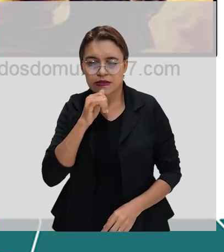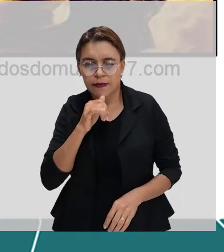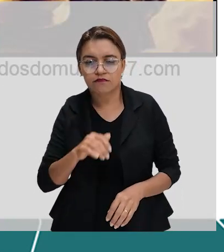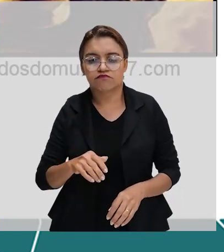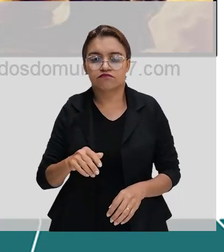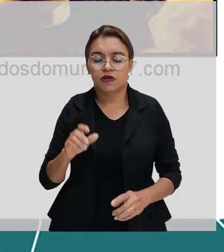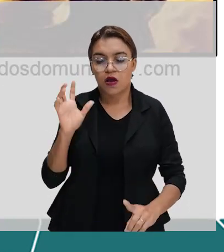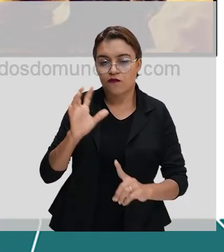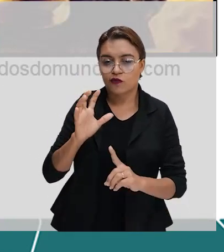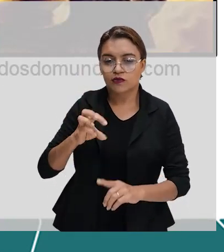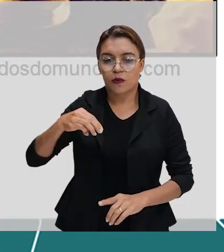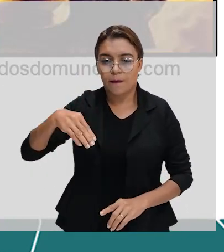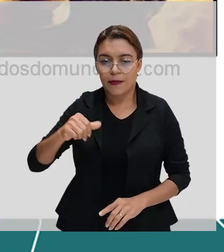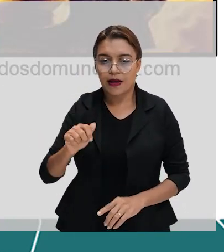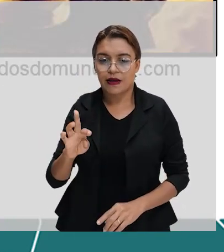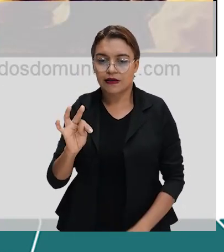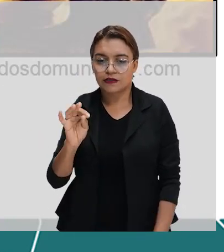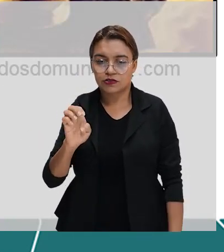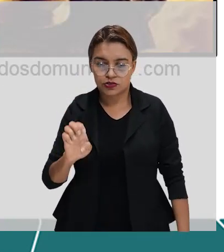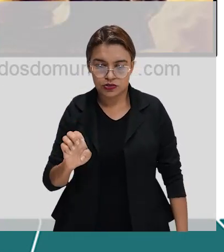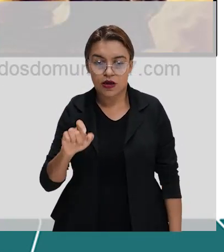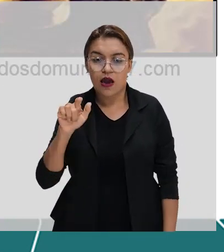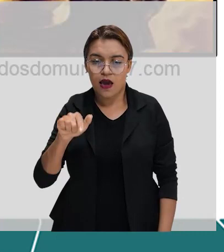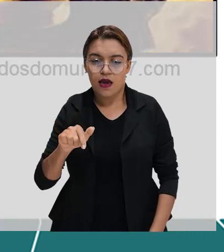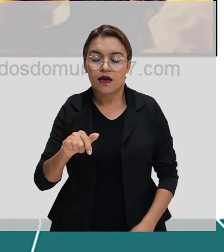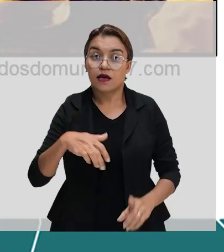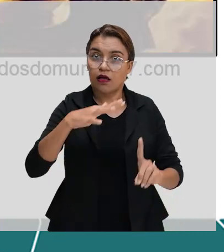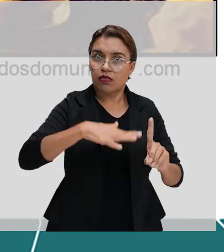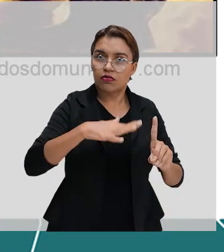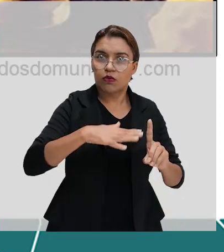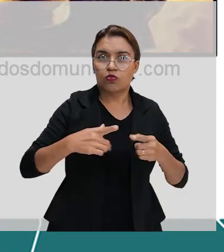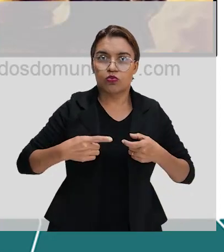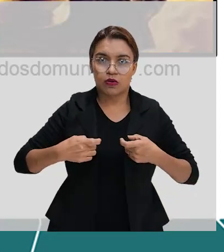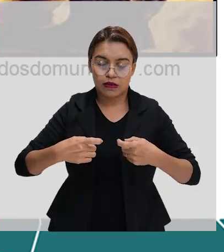artes marciais, diferente das lutas, elas eram muito